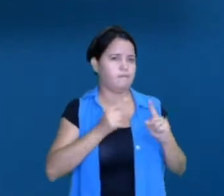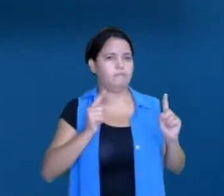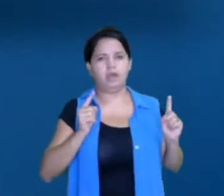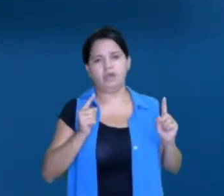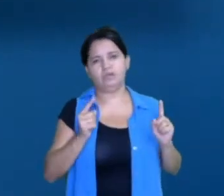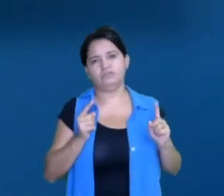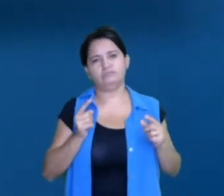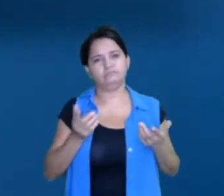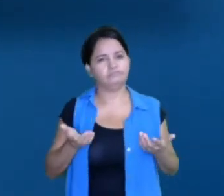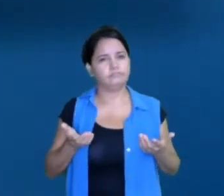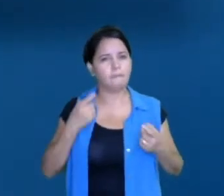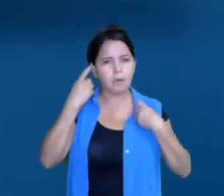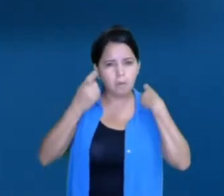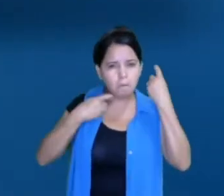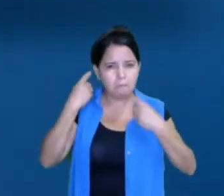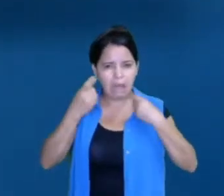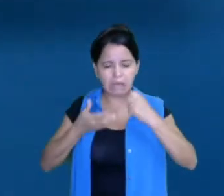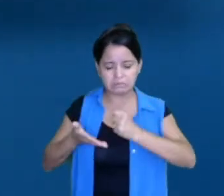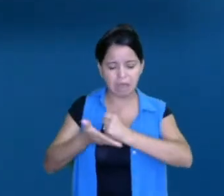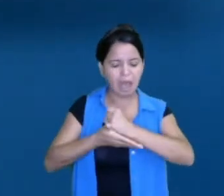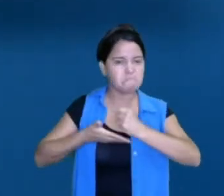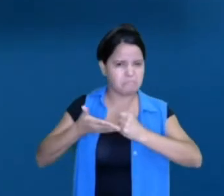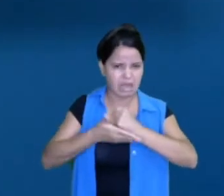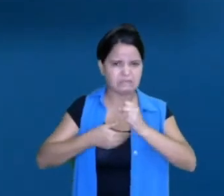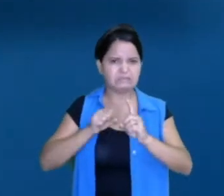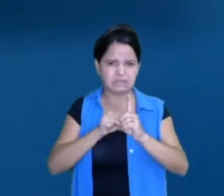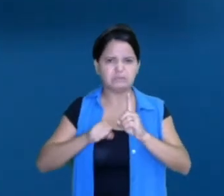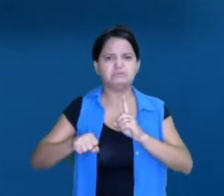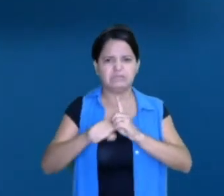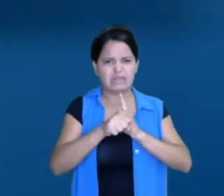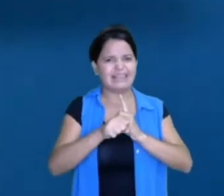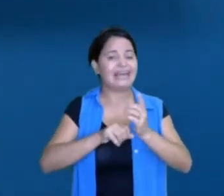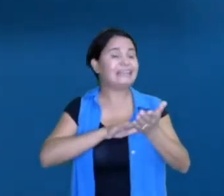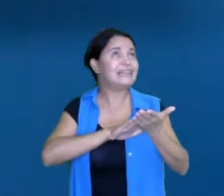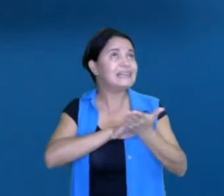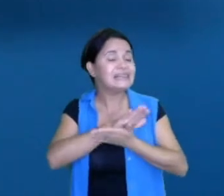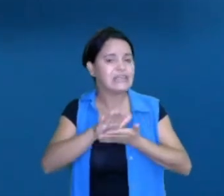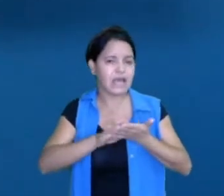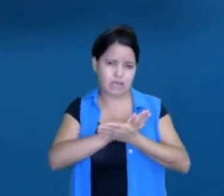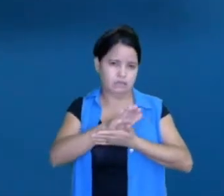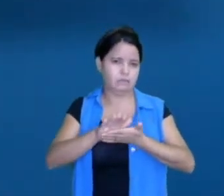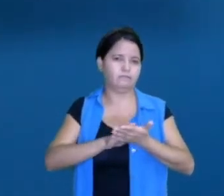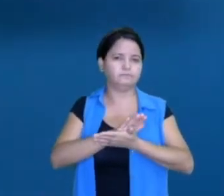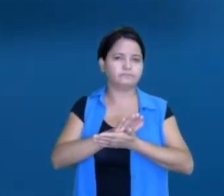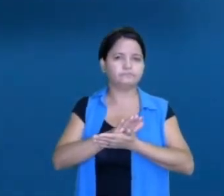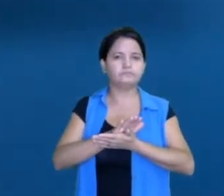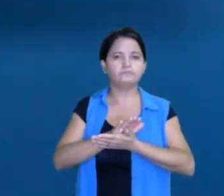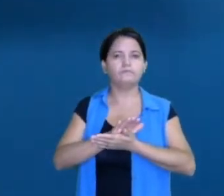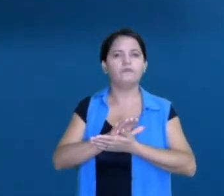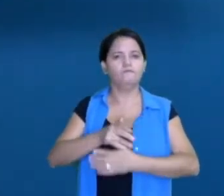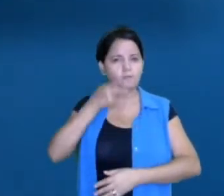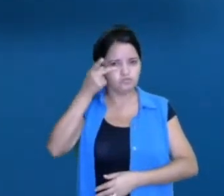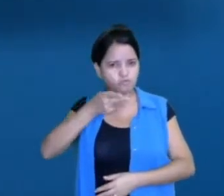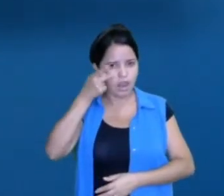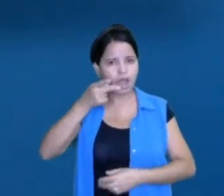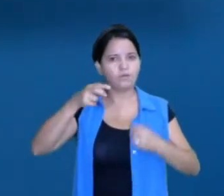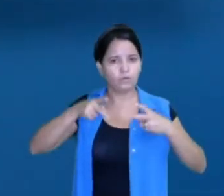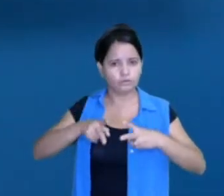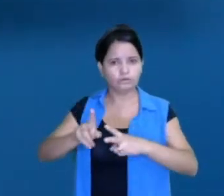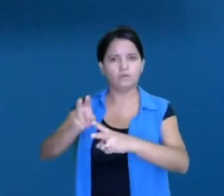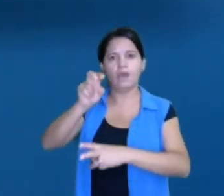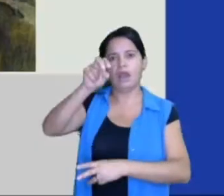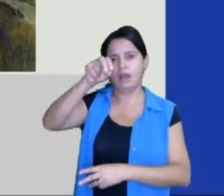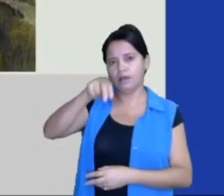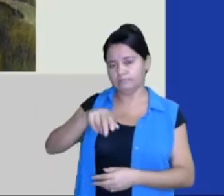da sociedade. E é justamente sobre ele que nós vamos começar a falar de forma bem gradativa. Abre a